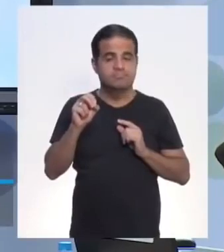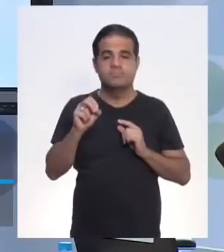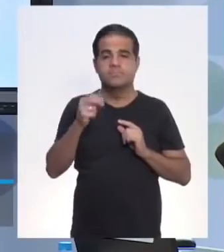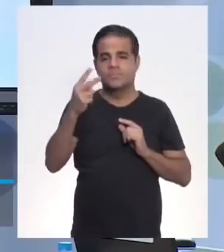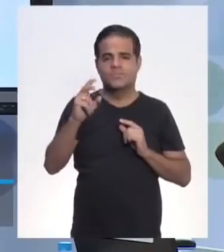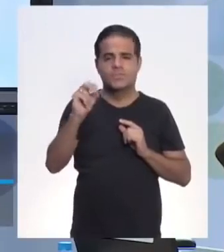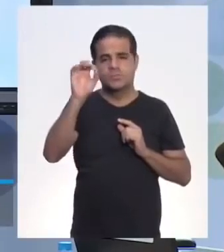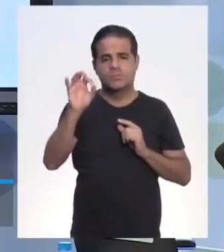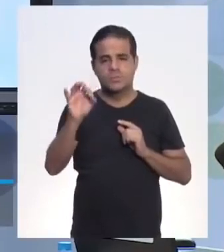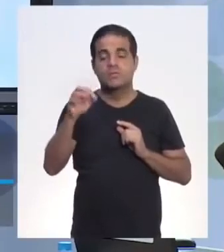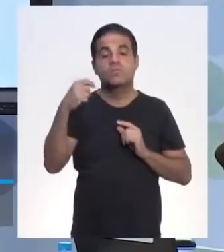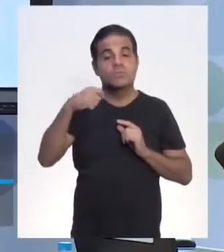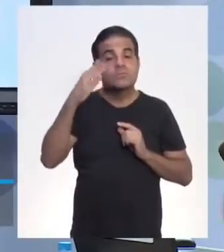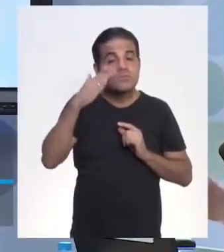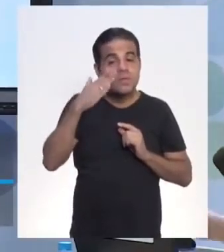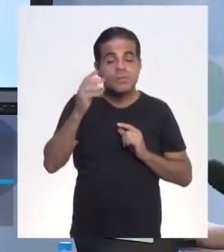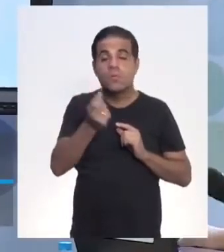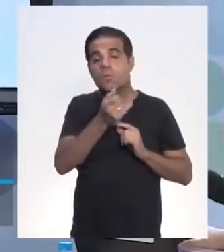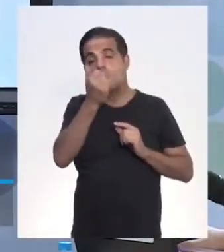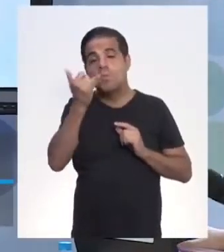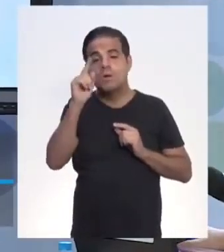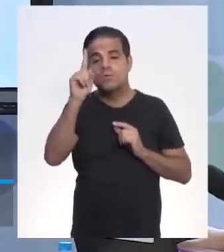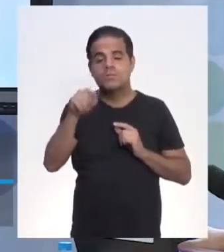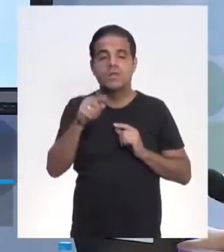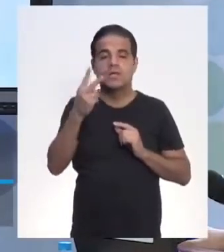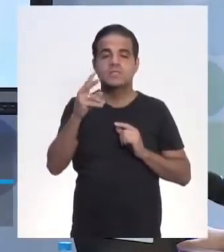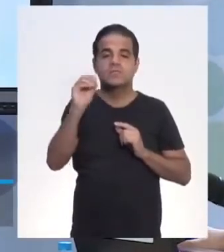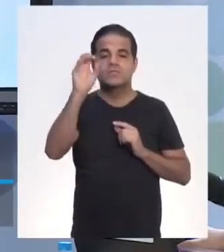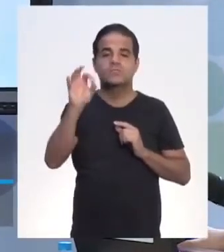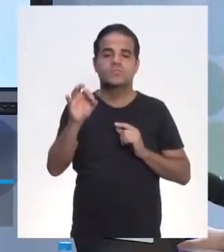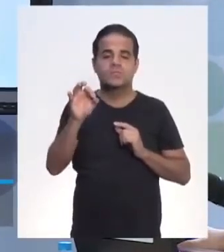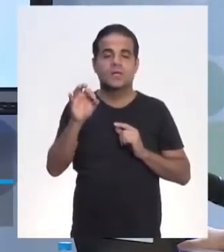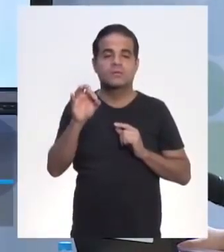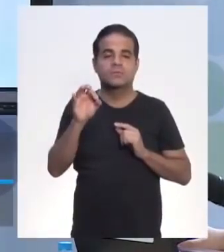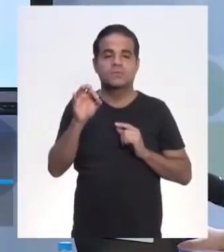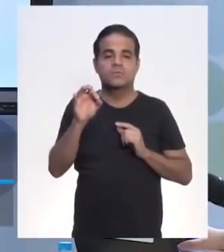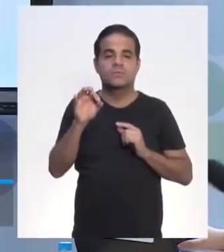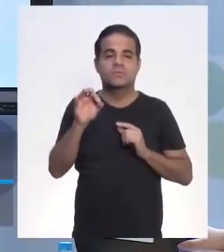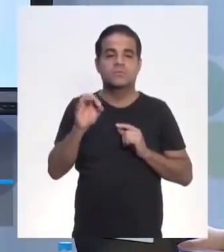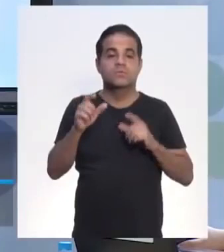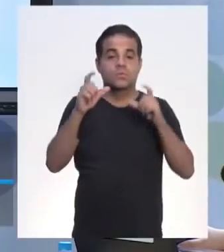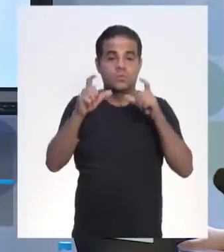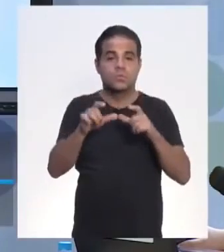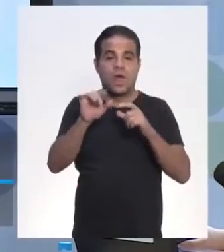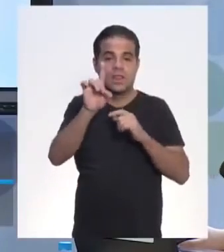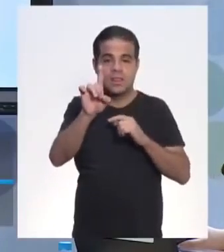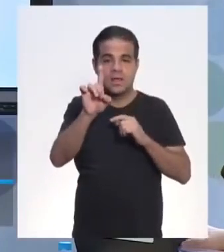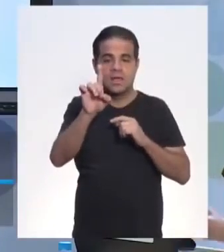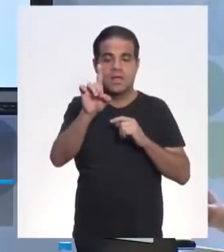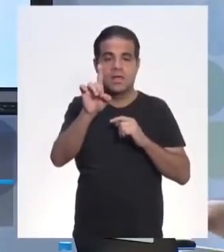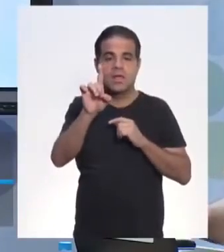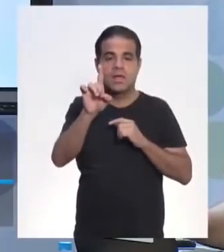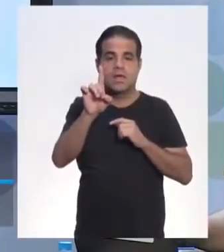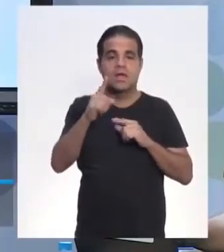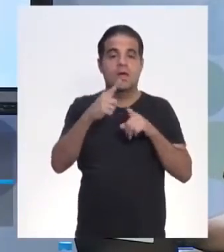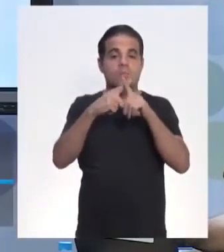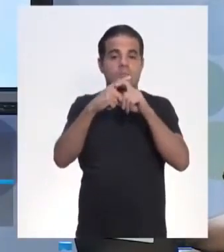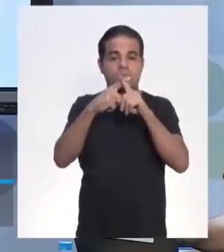Vinte por cento Então tem que saber quanto que é esse Vinte por cento e no lugar do de